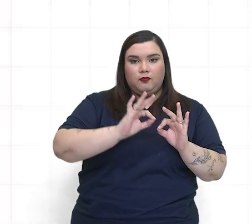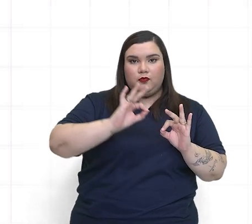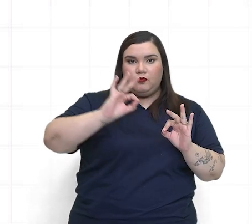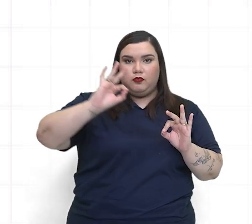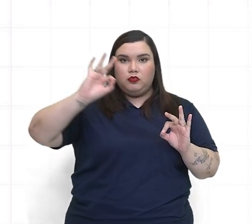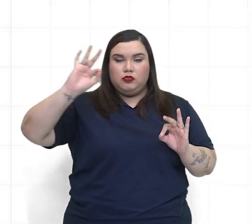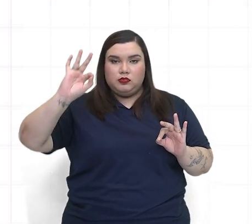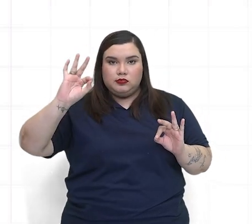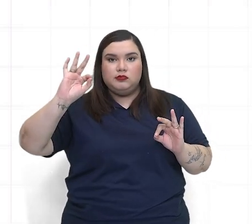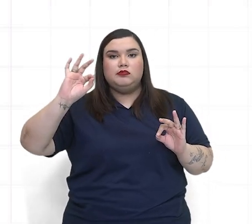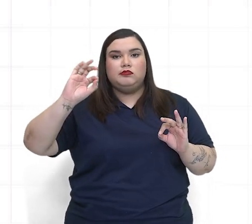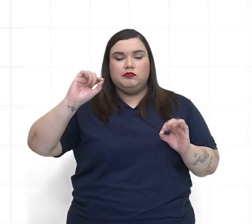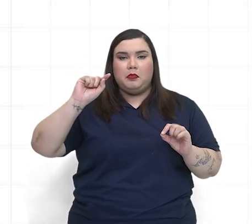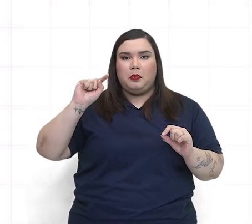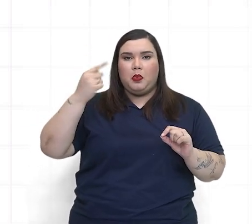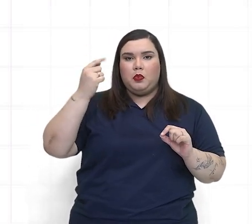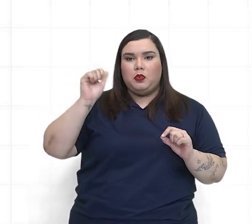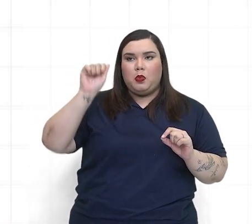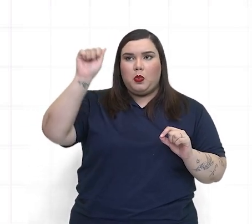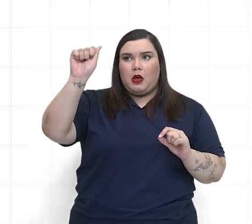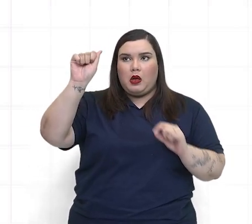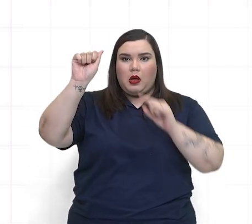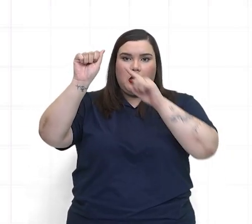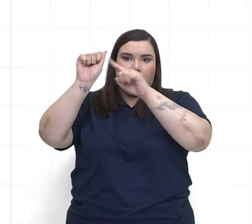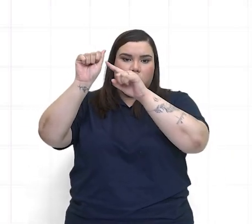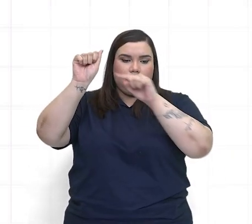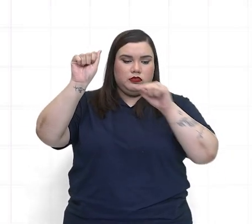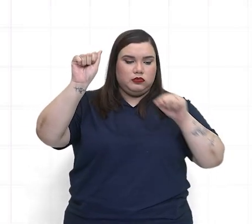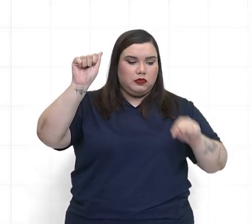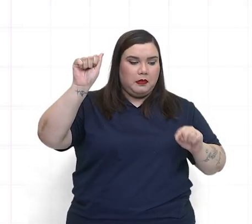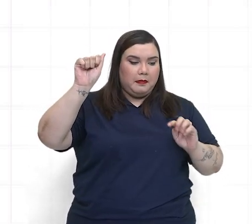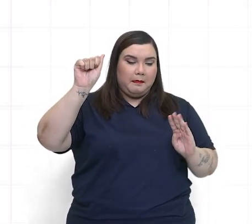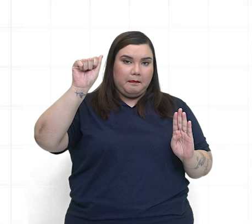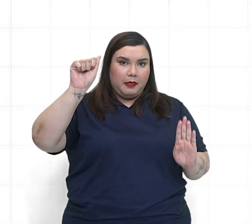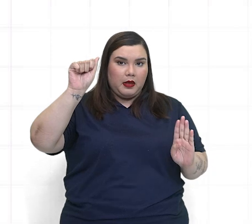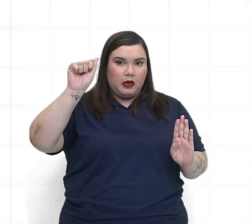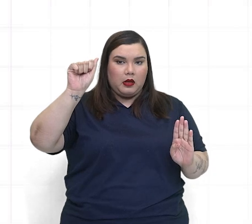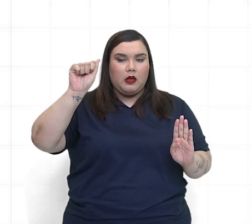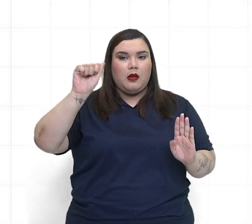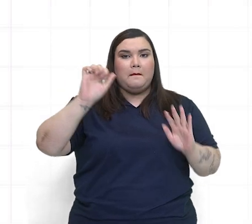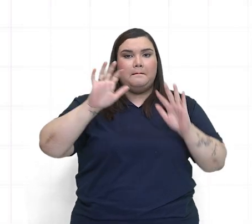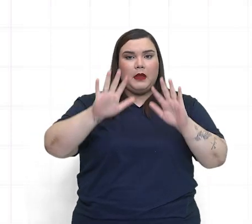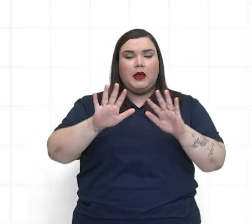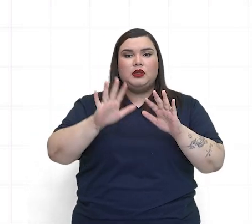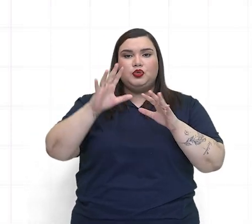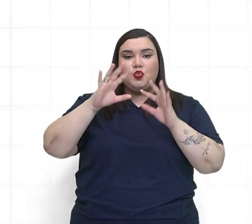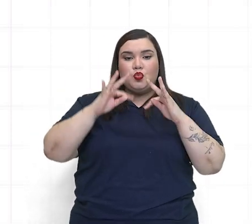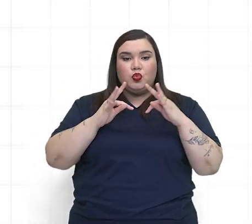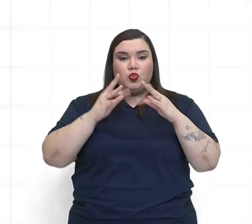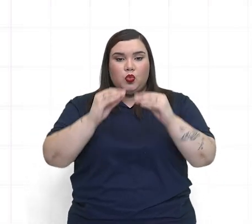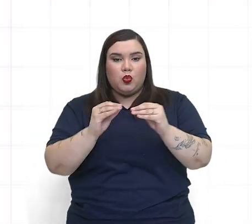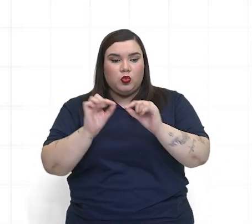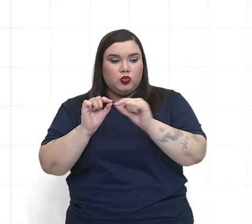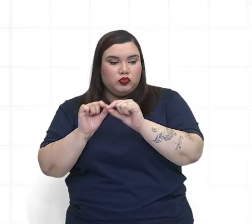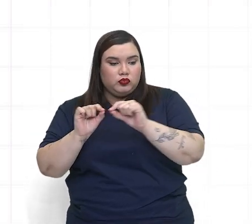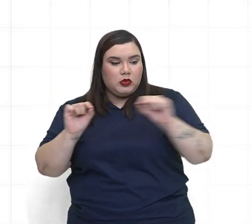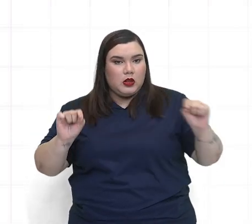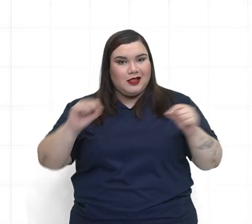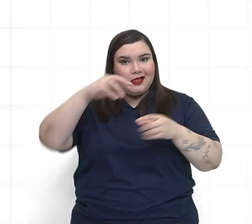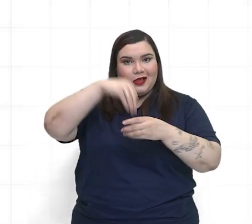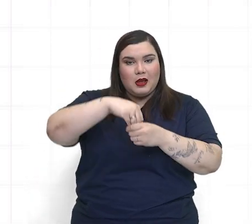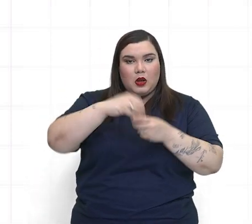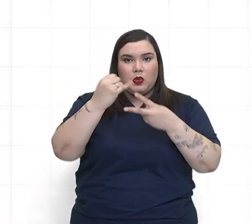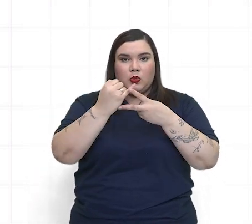vamos observar que, né, parte dele não está contido dentro dos limites